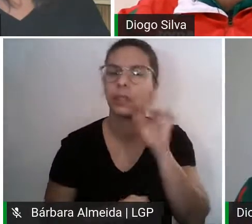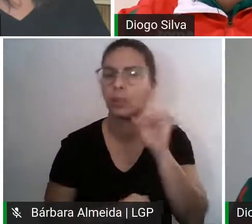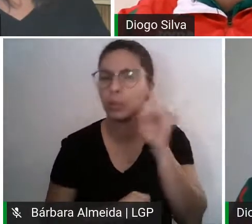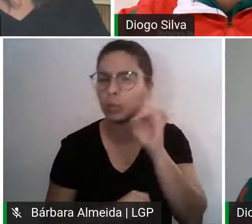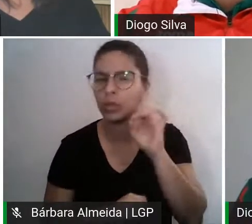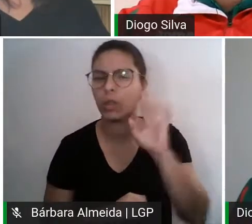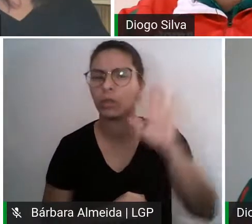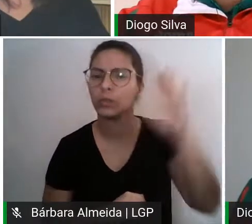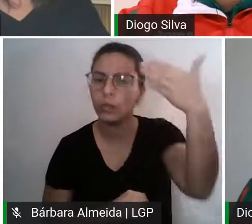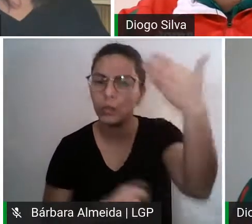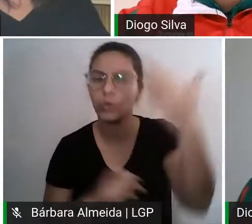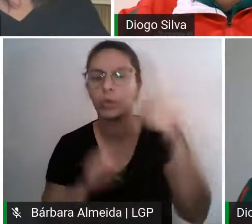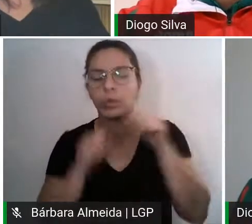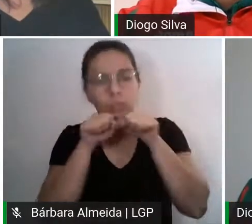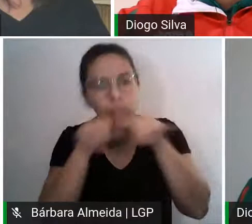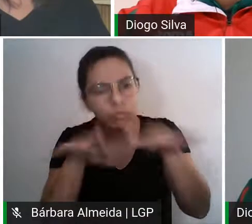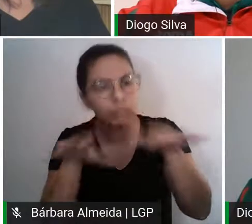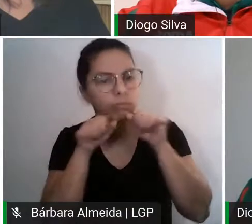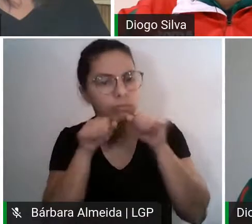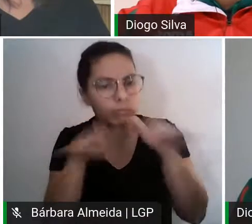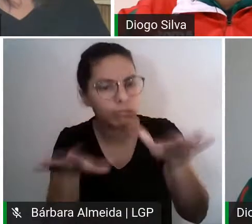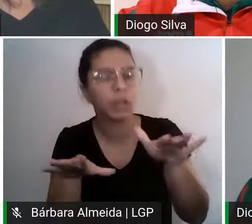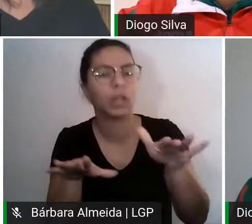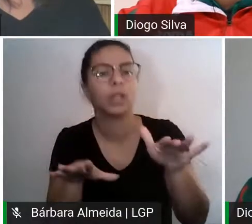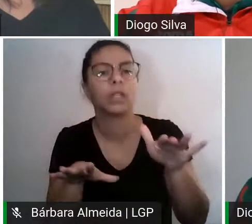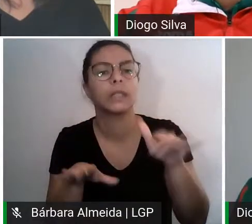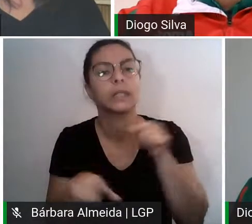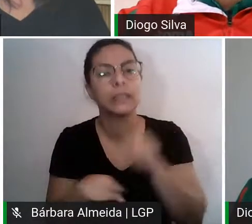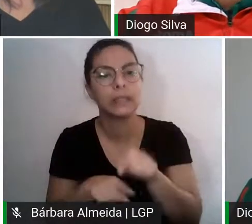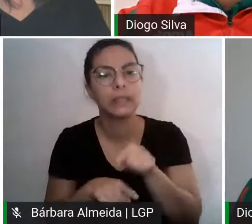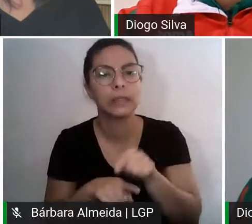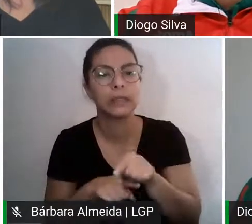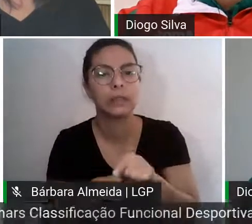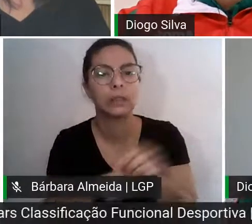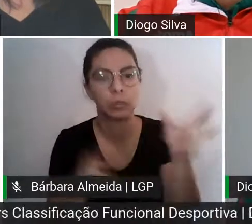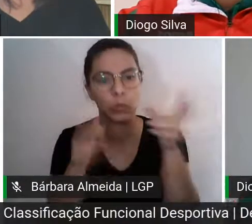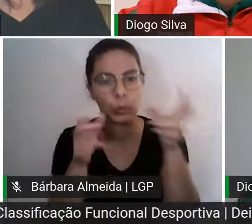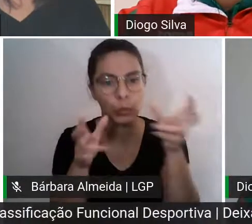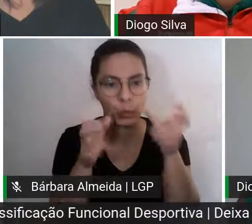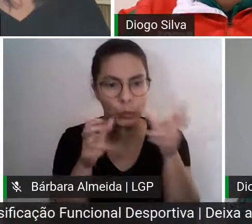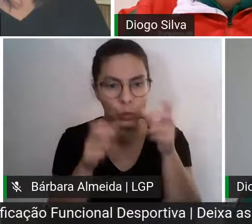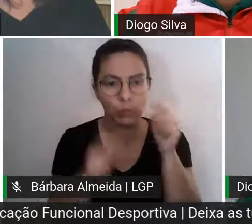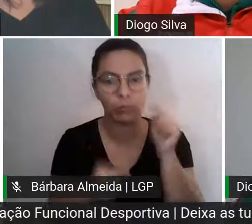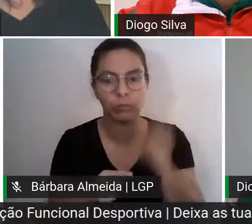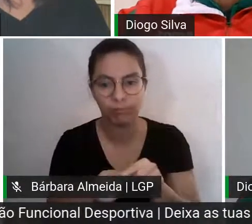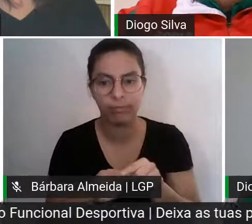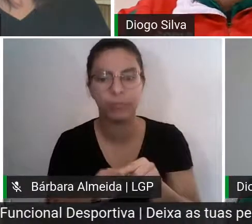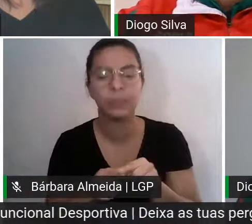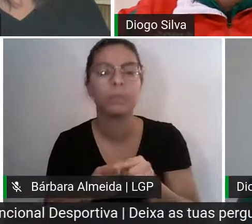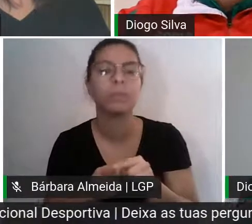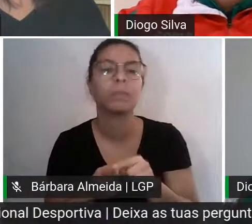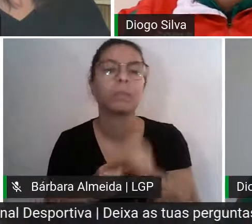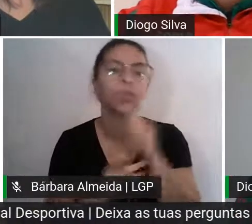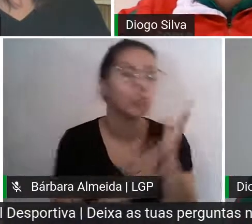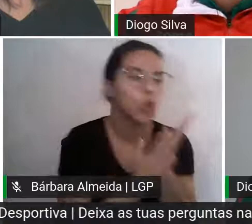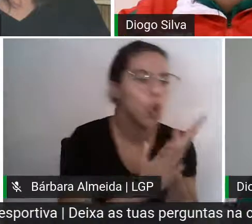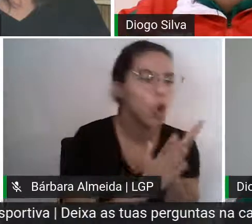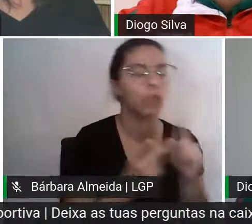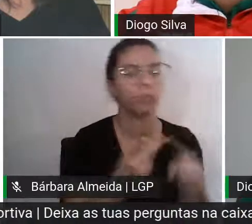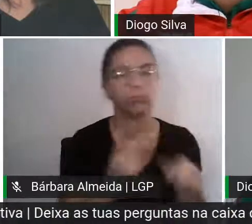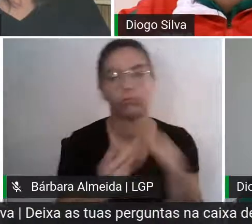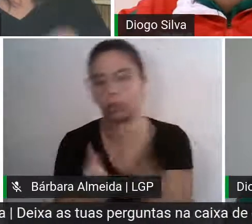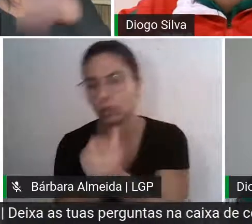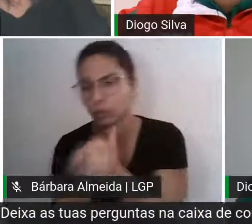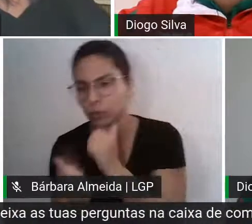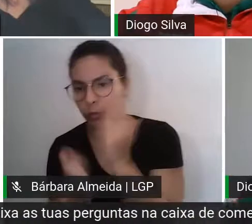e no futuro até numa fase de captação junto das escolas e do desporto escolar, tentando